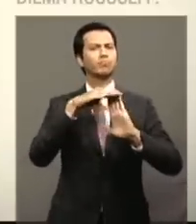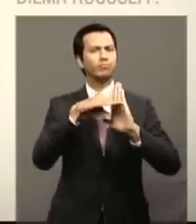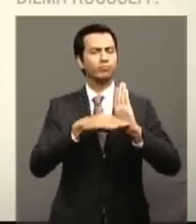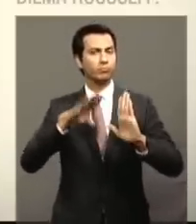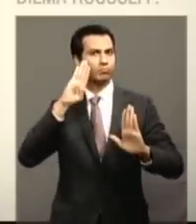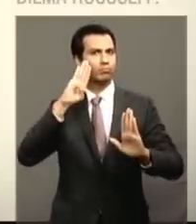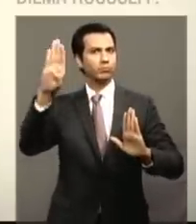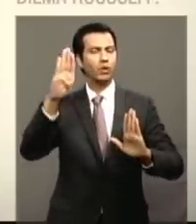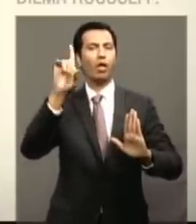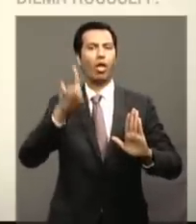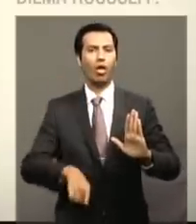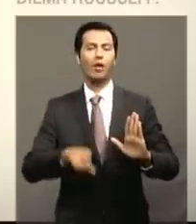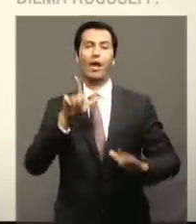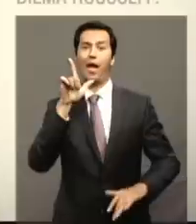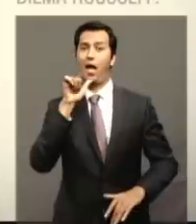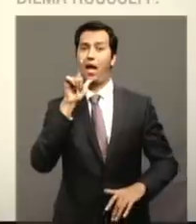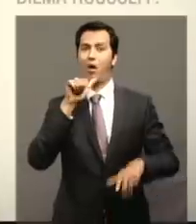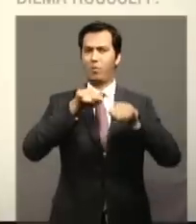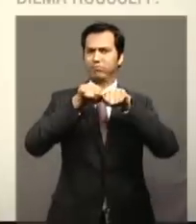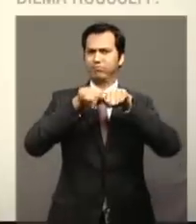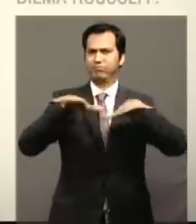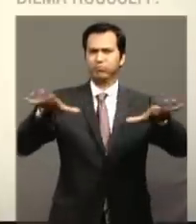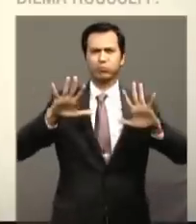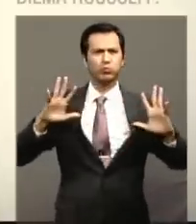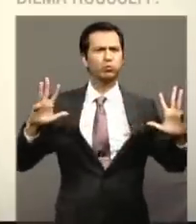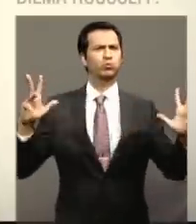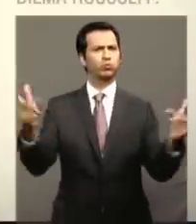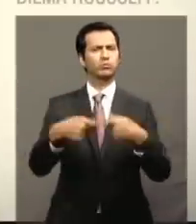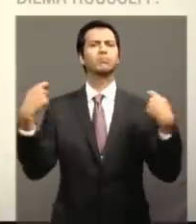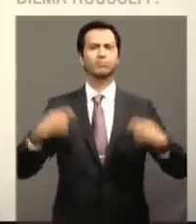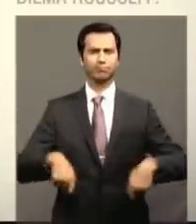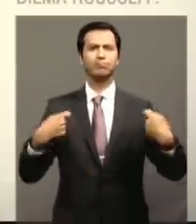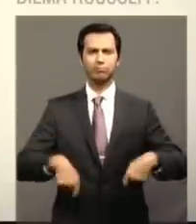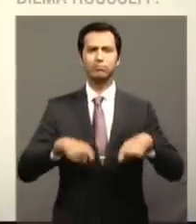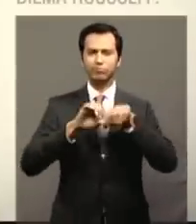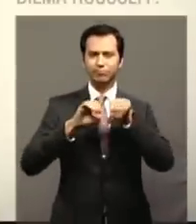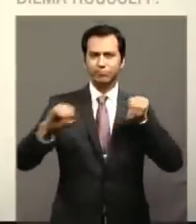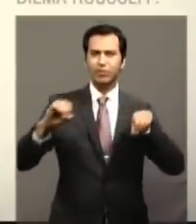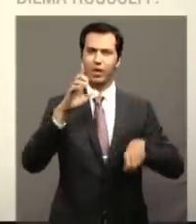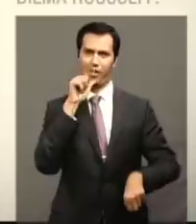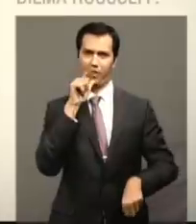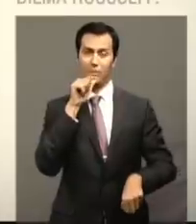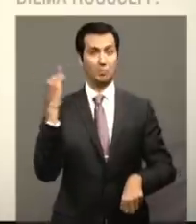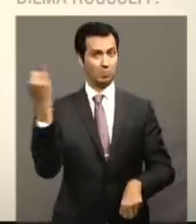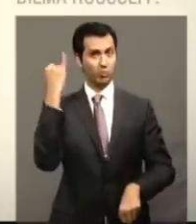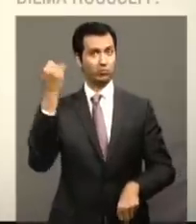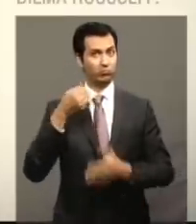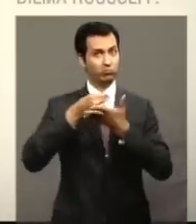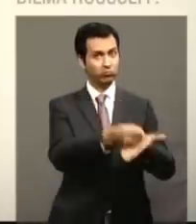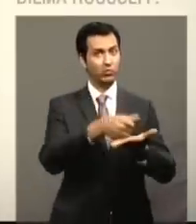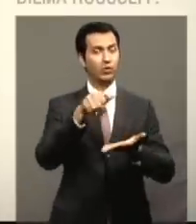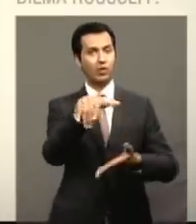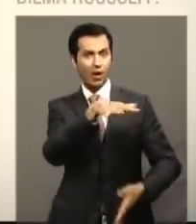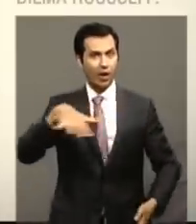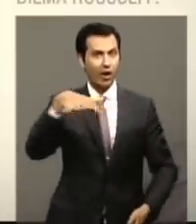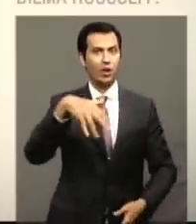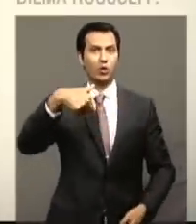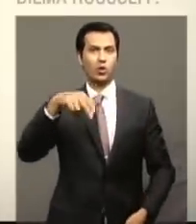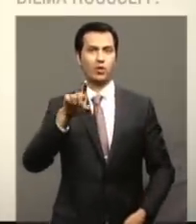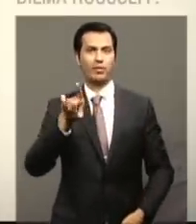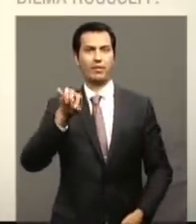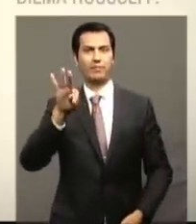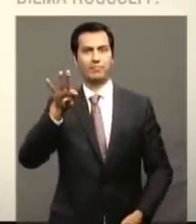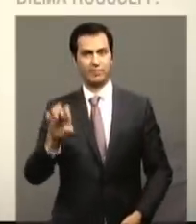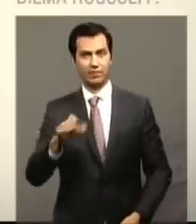Programa Água para Todos é um programa muito importante sobretudo para o Nordeste e esperamos obter o